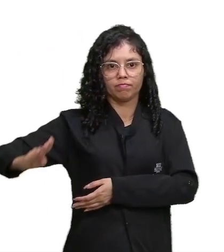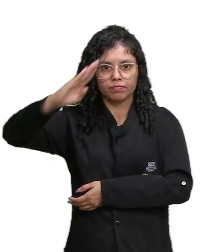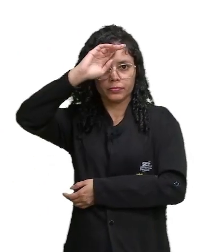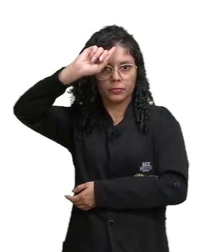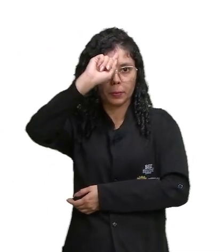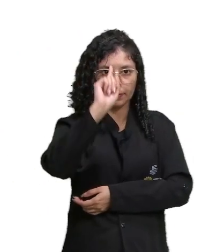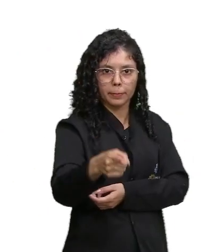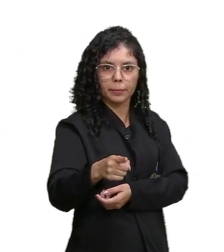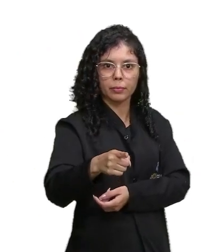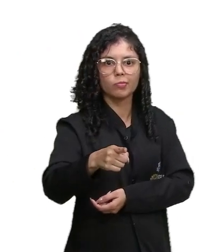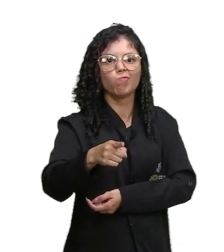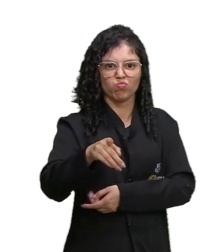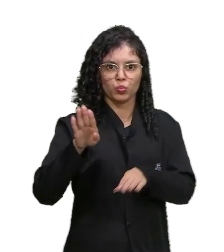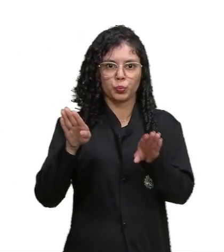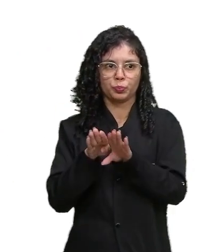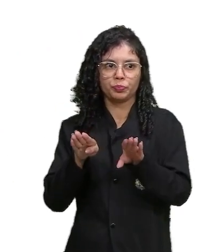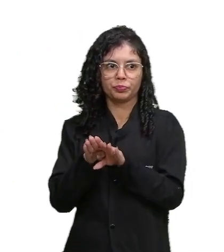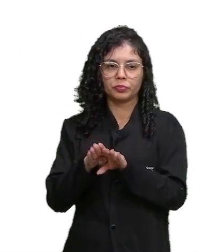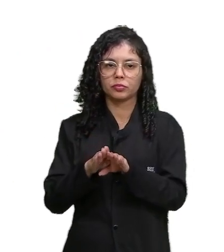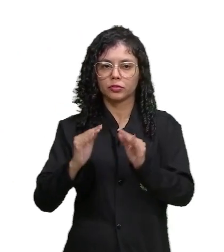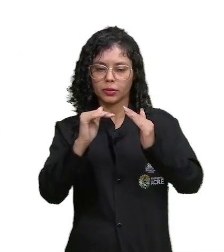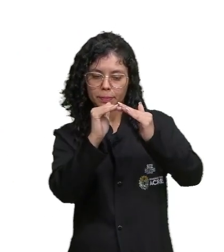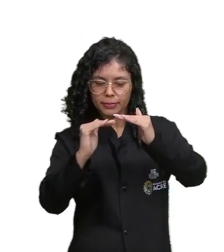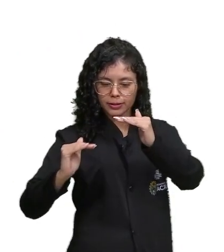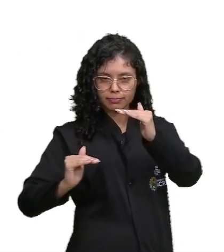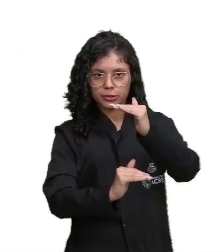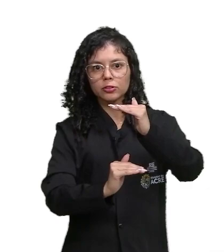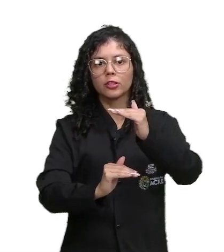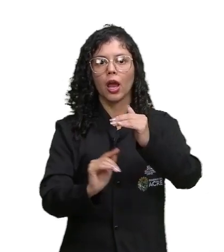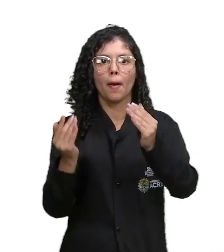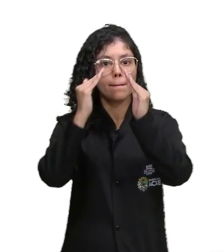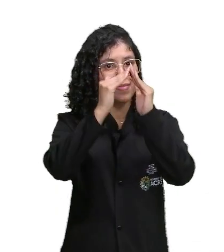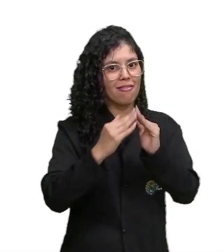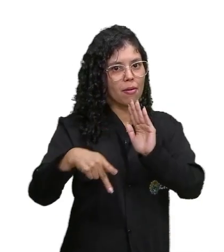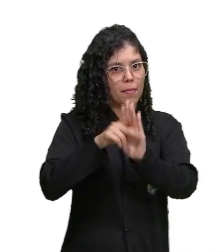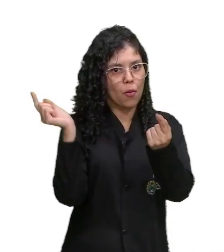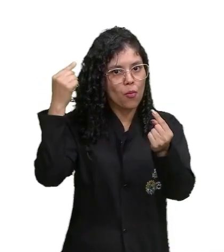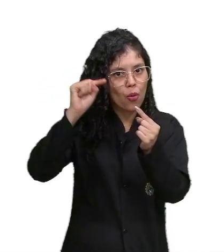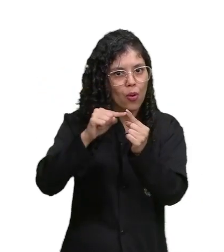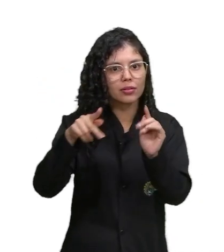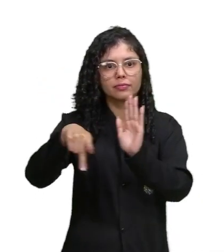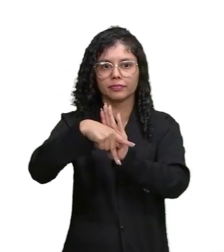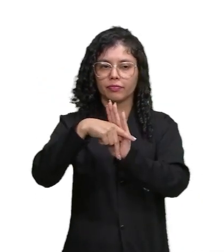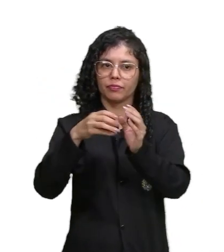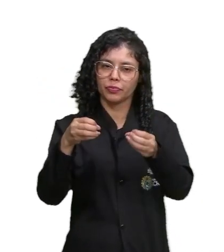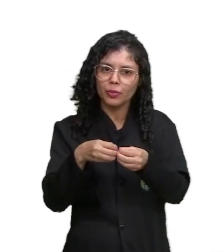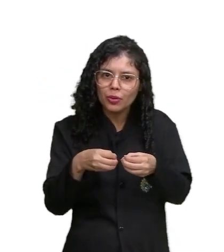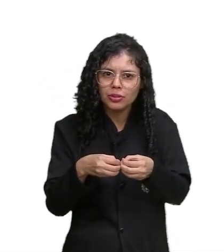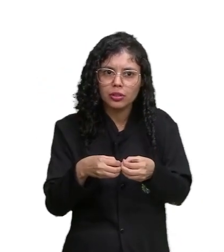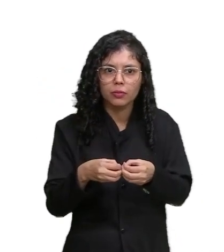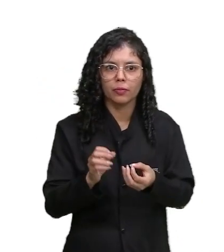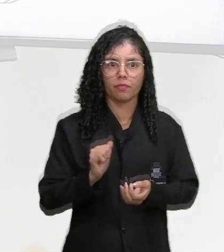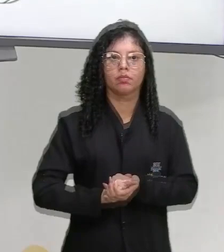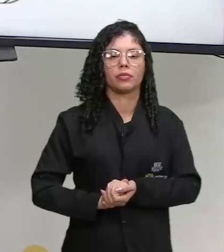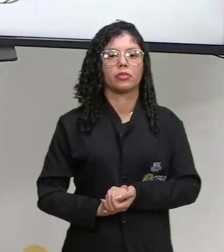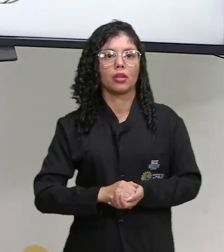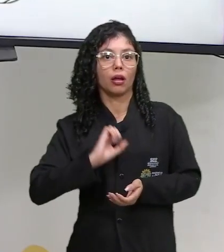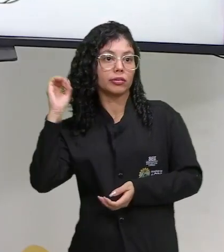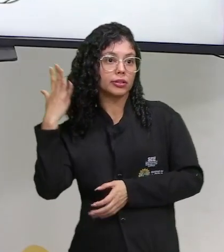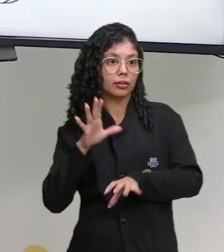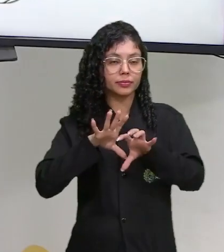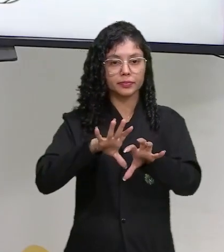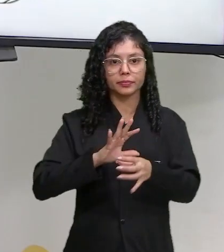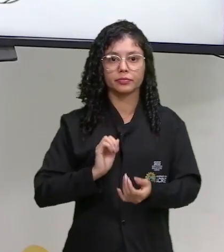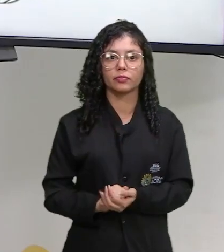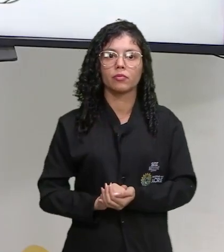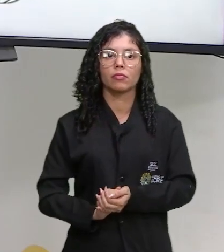eram tidos como chefes políticos das classes mais baixas que moravam próximo ou serviam suas propriedades rurais. Acontecia da seguinte forma.